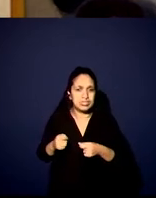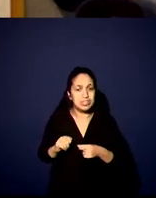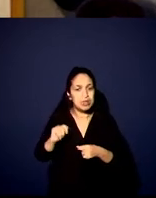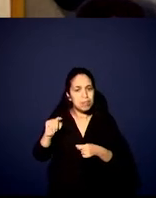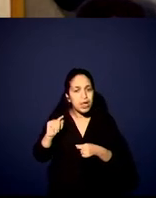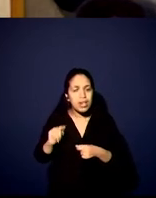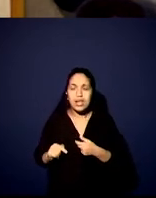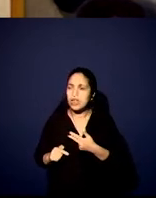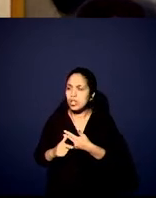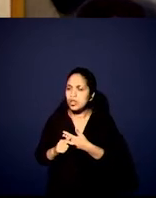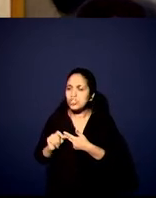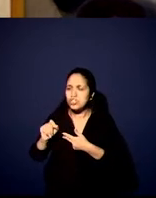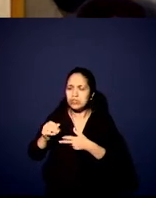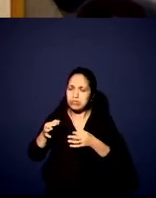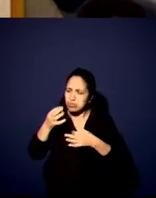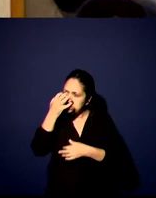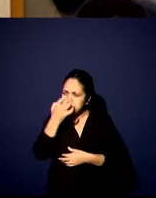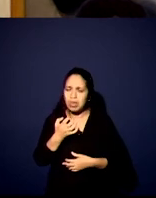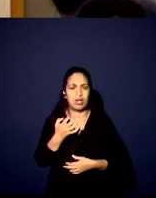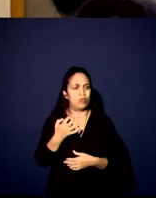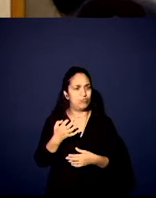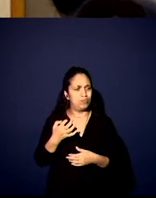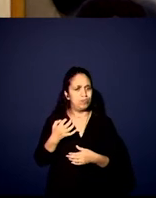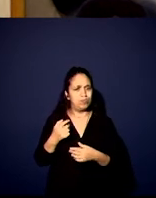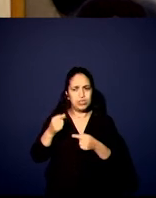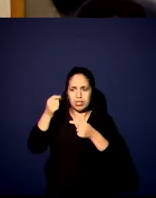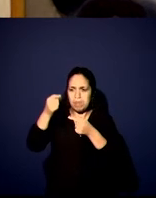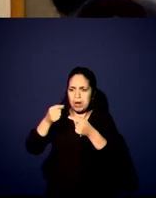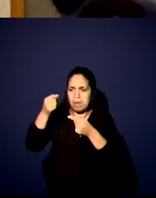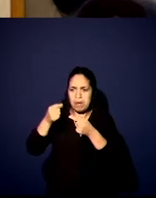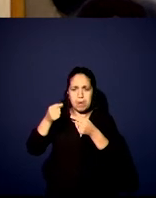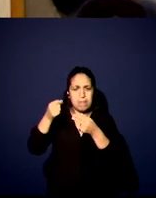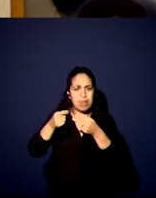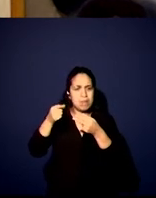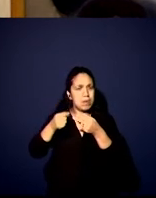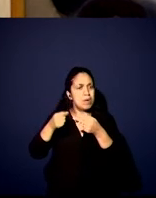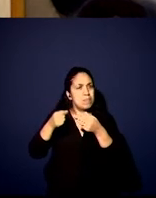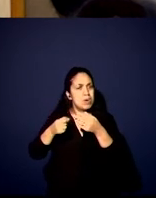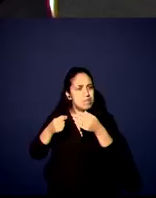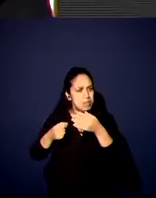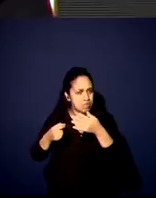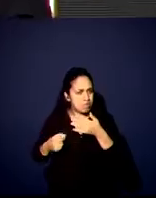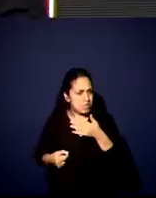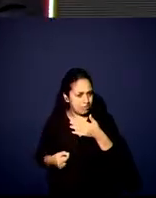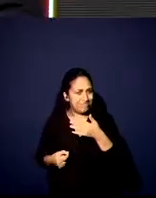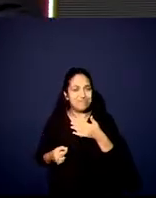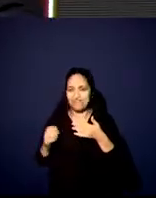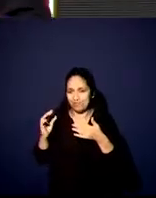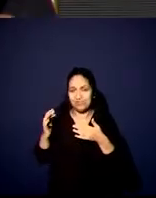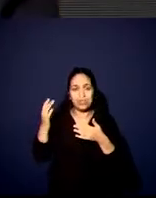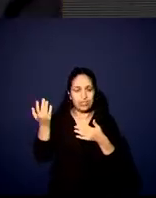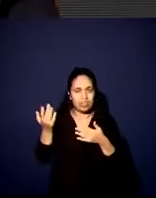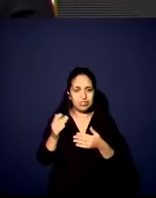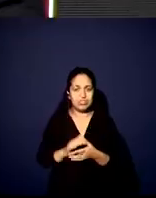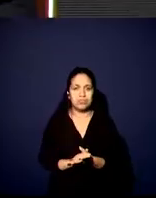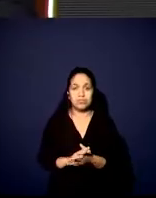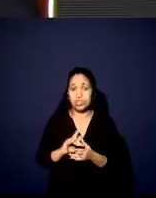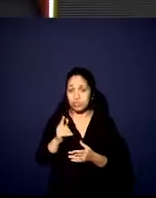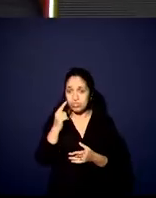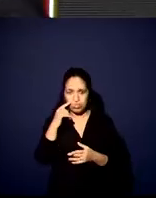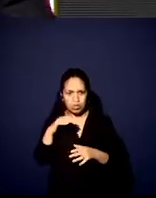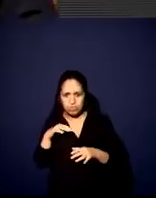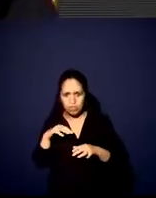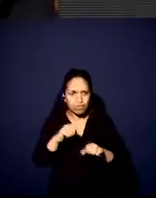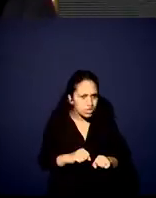elege-lhe seriamente em questões pontuais que a gente vive de lemas é de muitas vezes invasão e